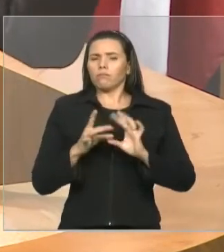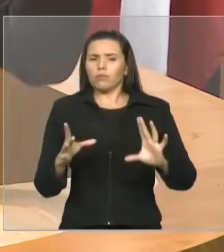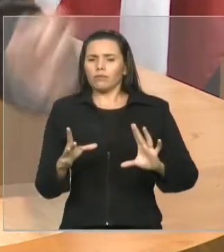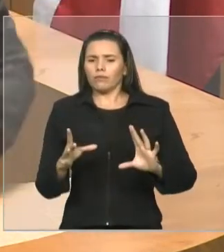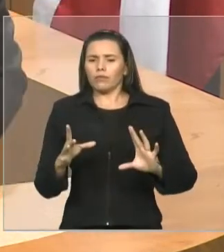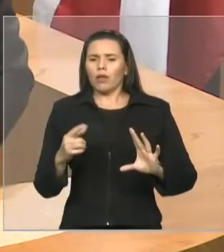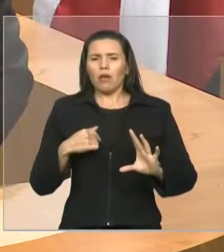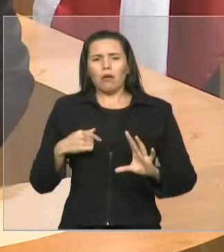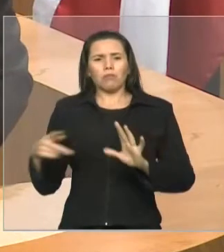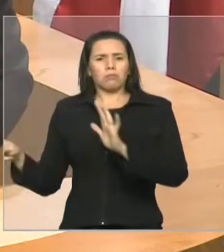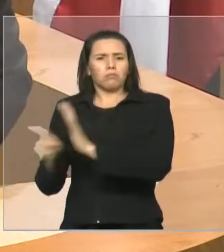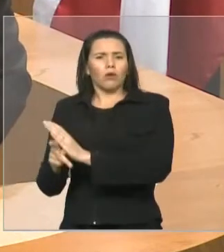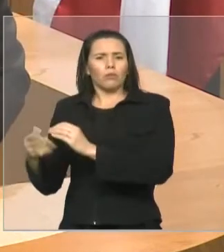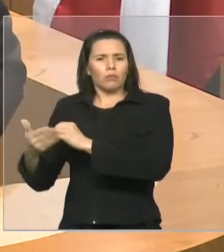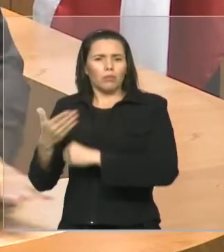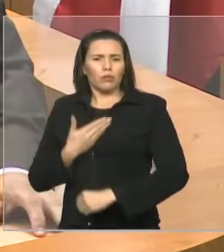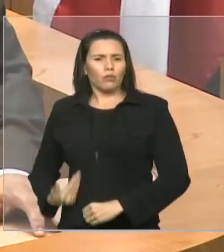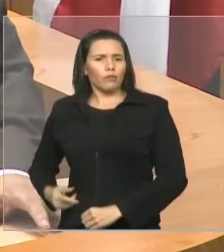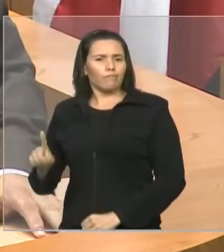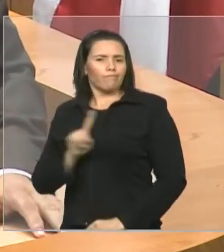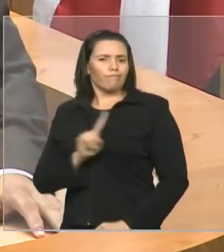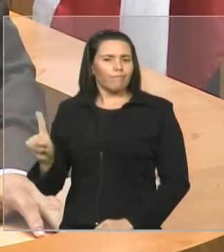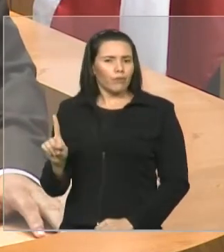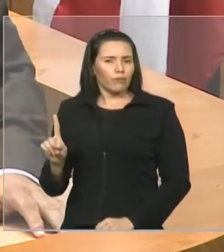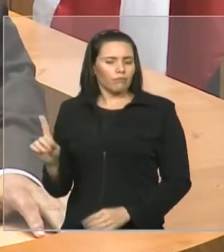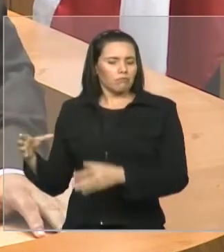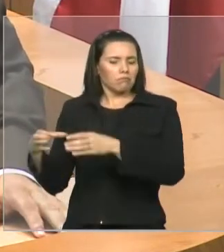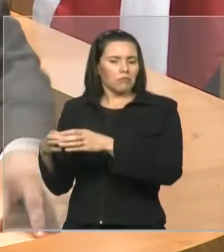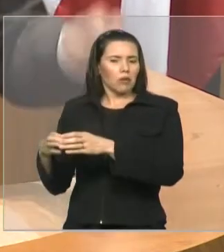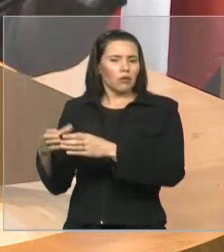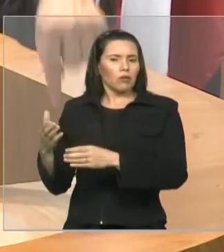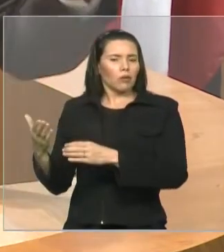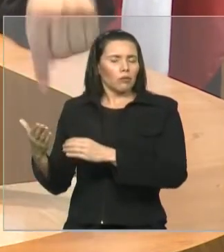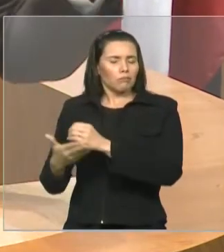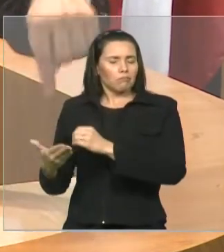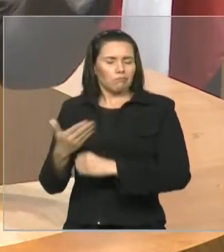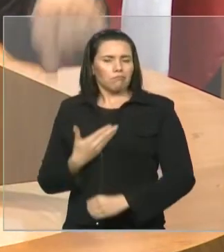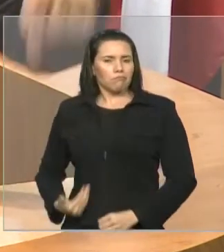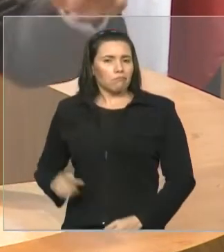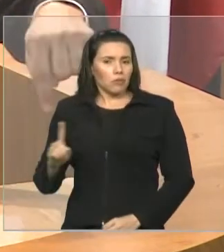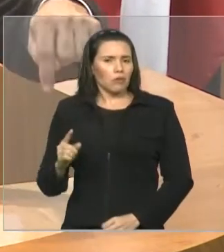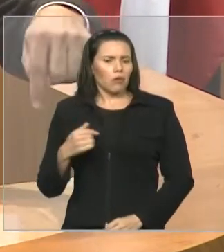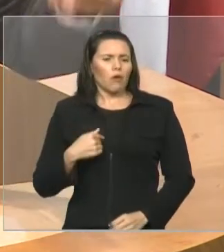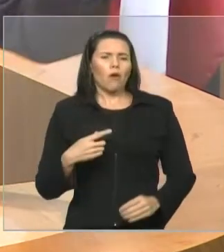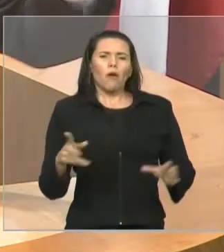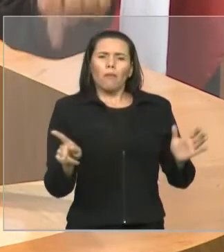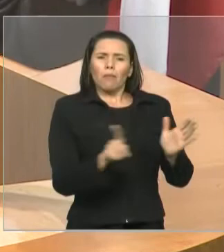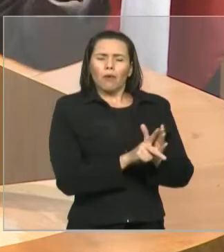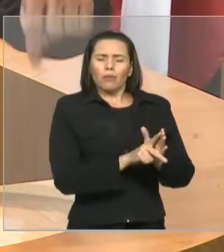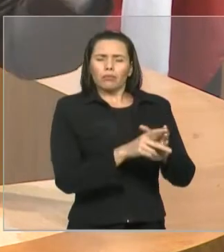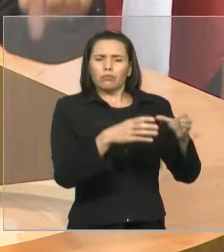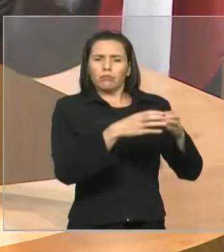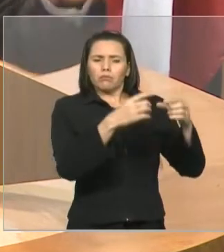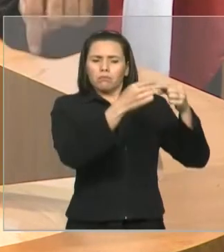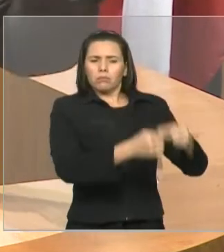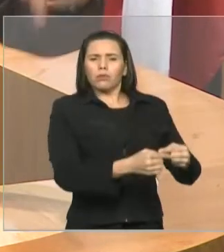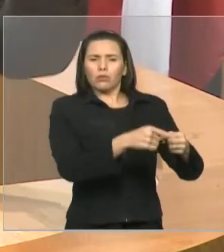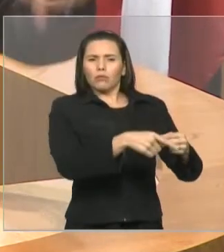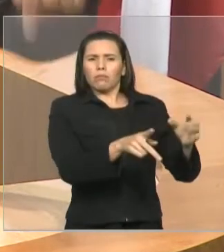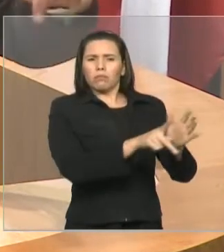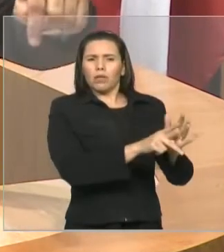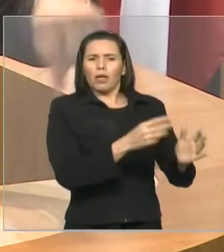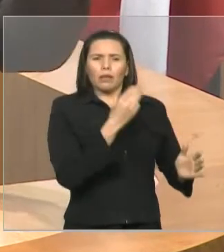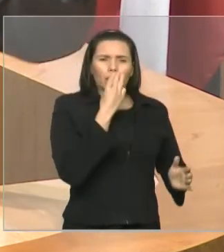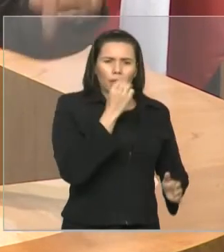sou dinista e nem sou sarnesista. Sou o deputado Wellington do Curso e tenho que me respeitar, porque o mandato foi conquistado com